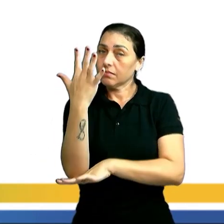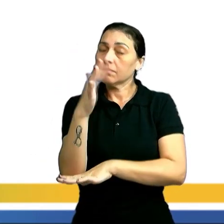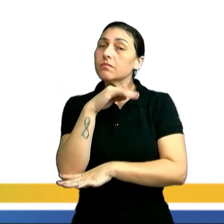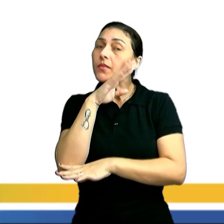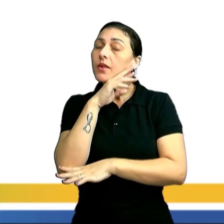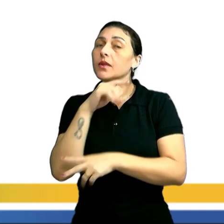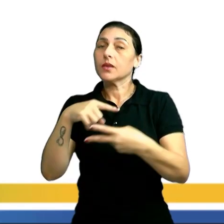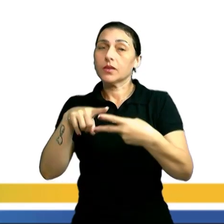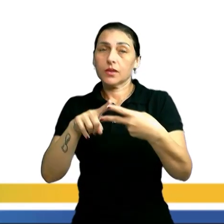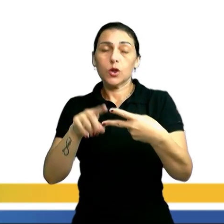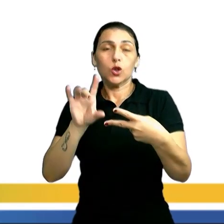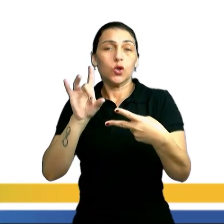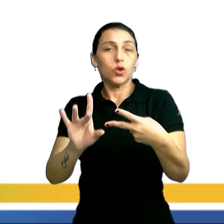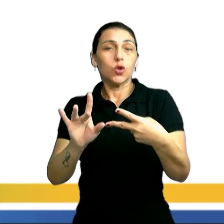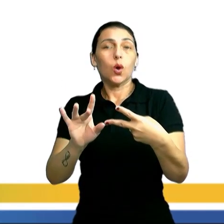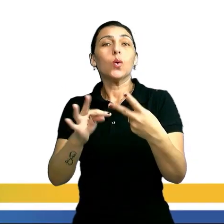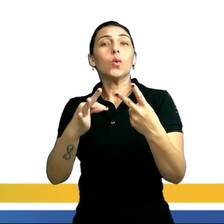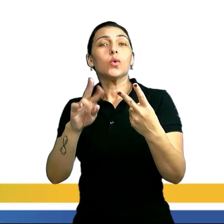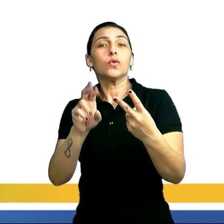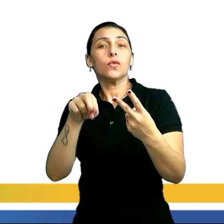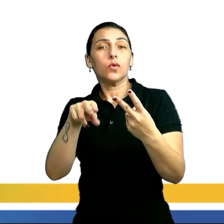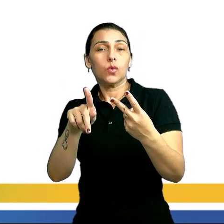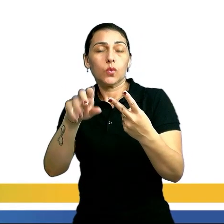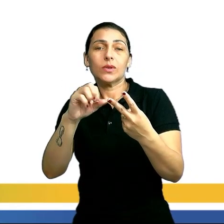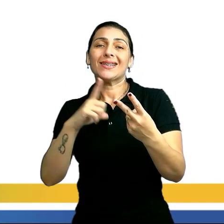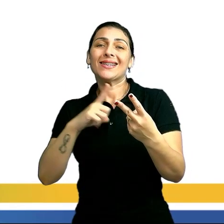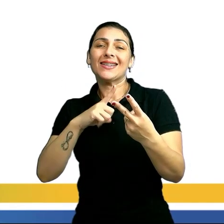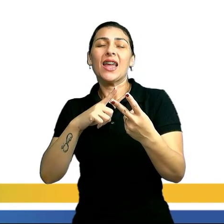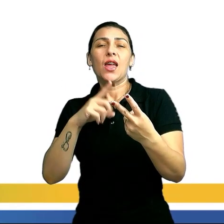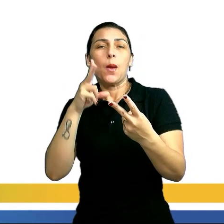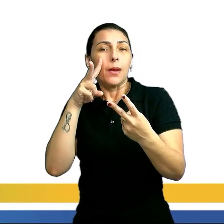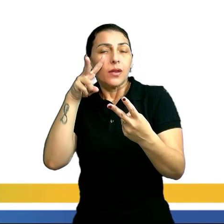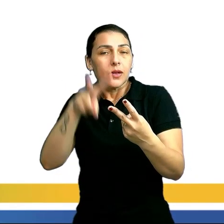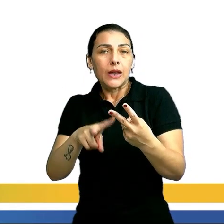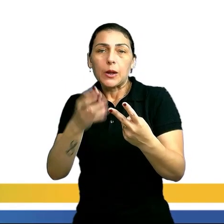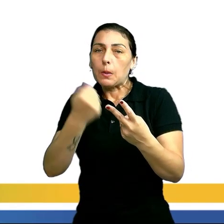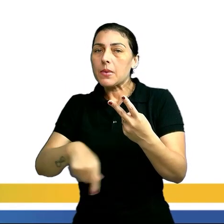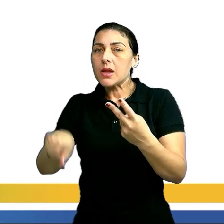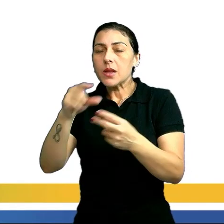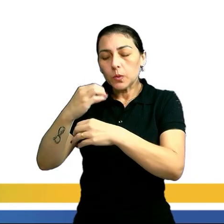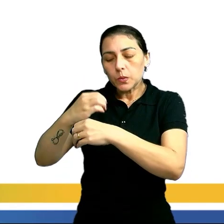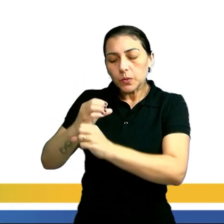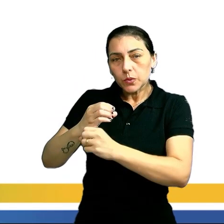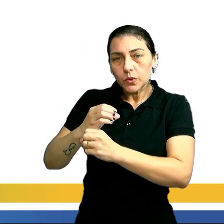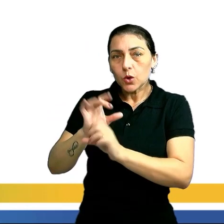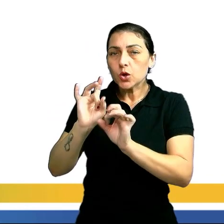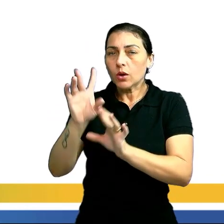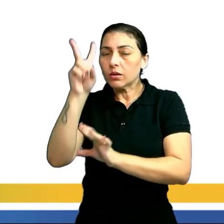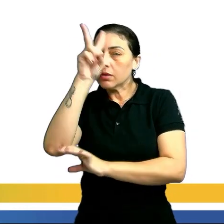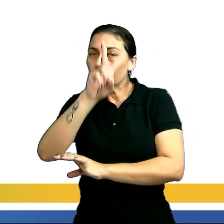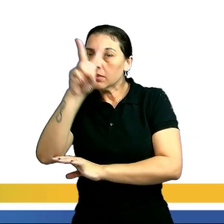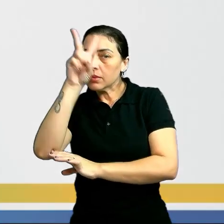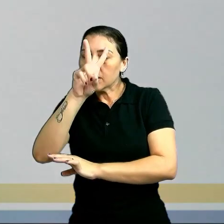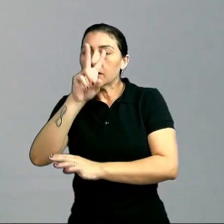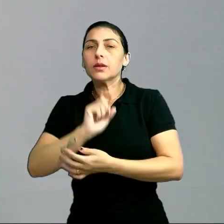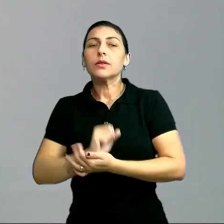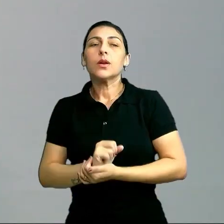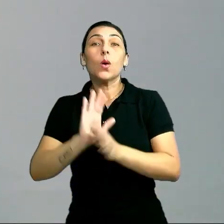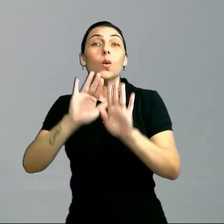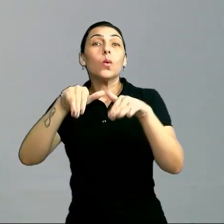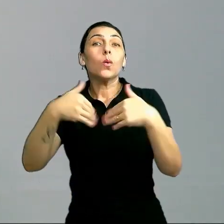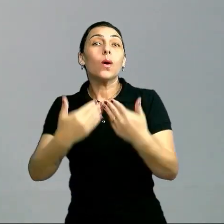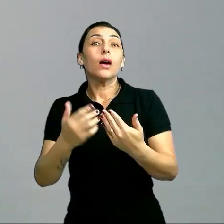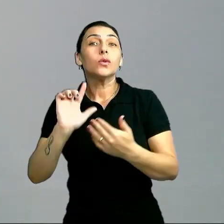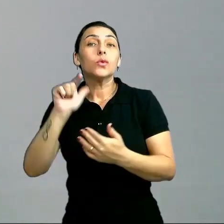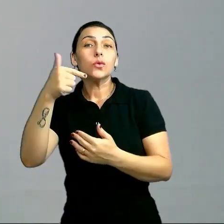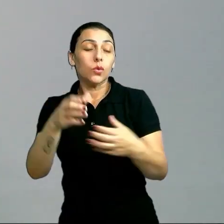desses 2, somente os fungos têm membros visíveis sem a ajuda de um microscópio. Deixa eu só lembrar. Quais são